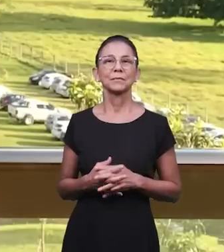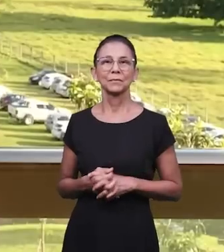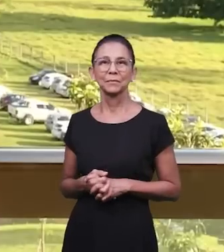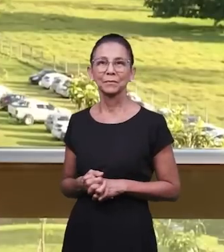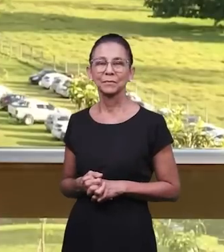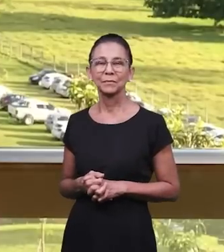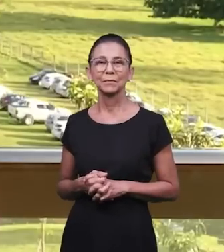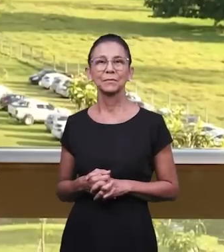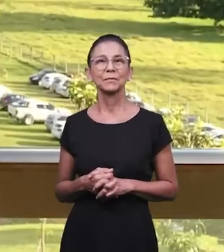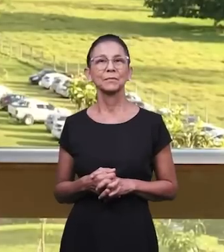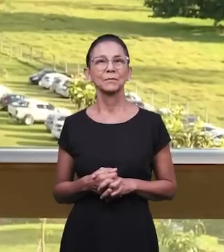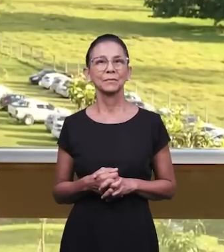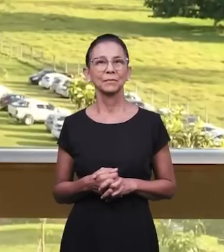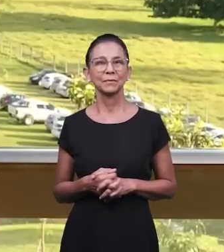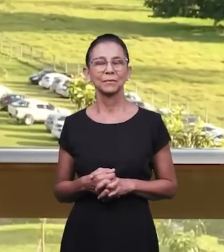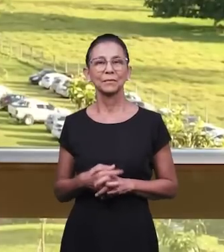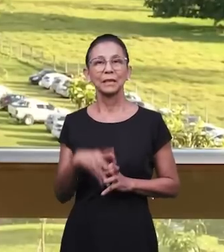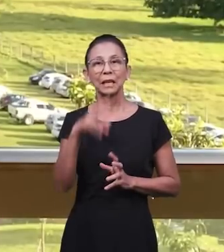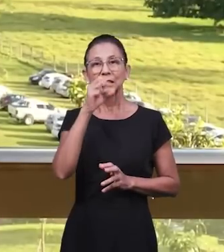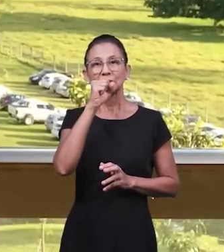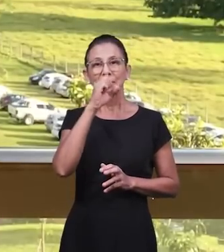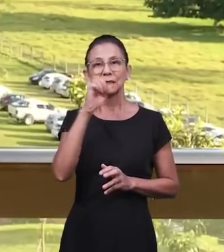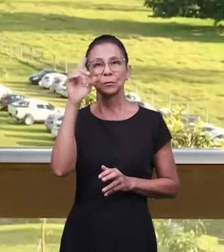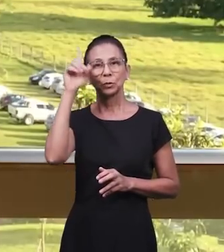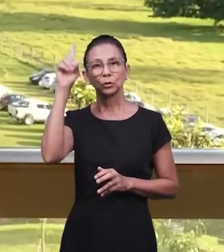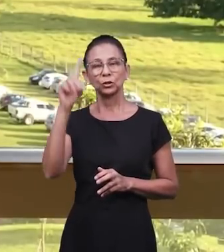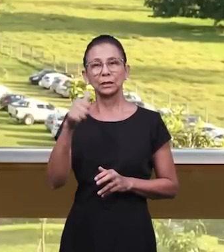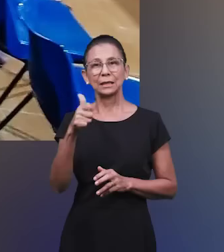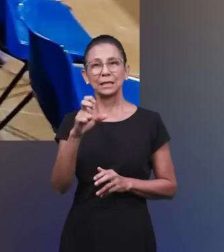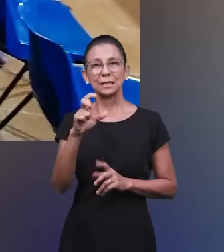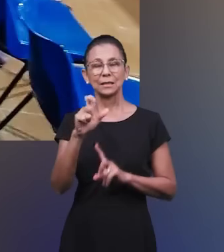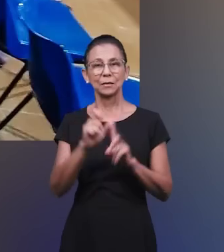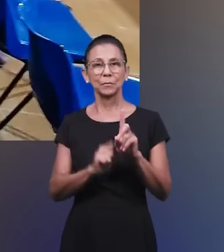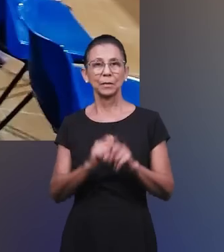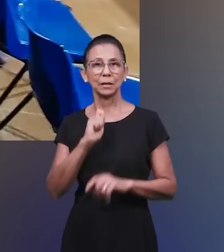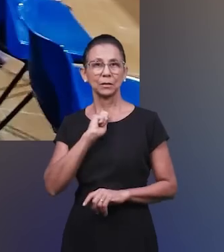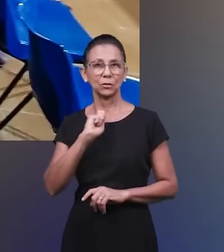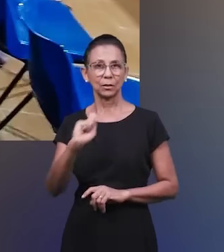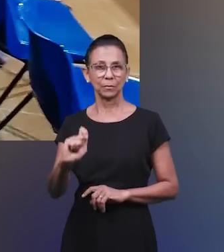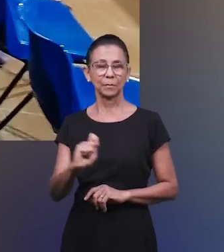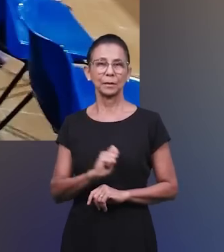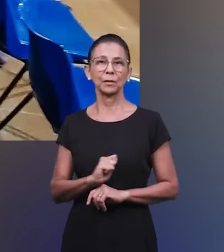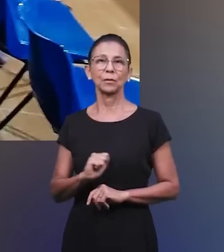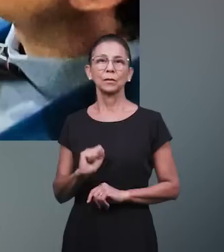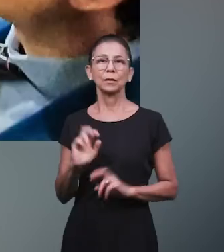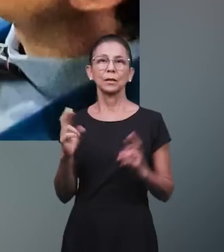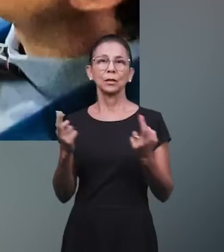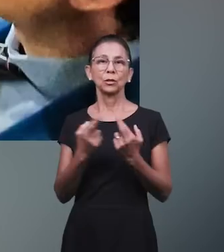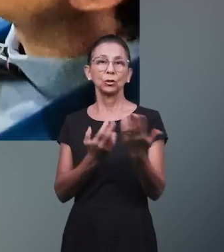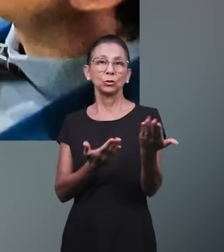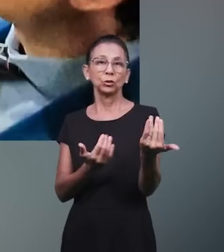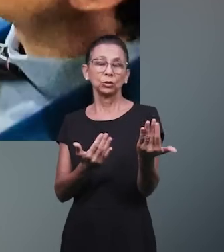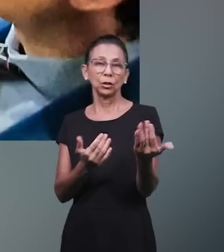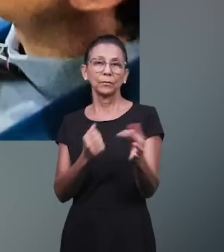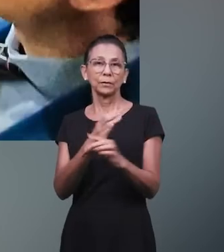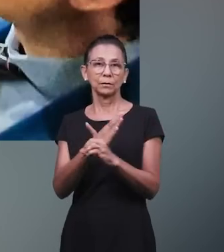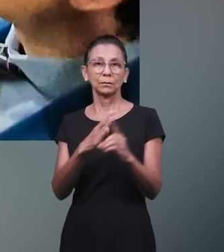No Anfiteatro Içara, no sábado, dia 15 de abril, à noite, os jovens da área sul realizaram uma